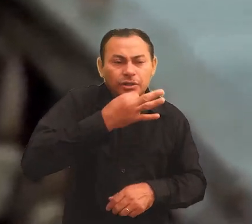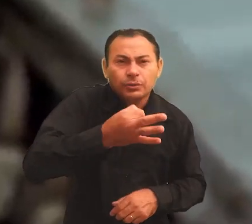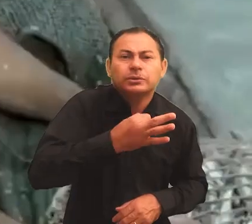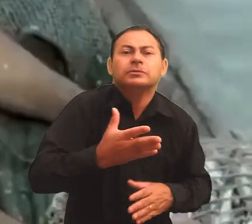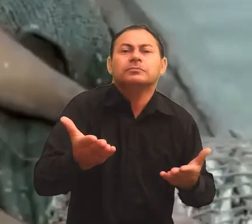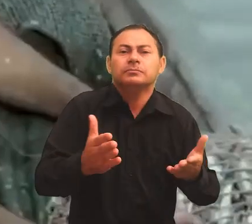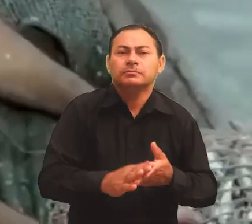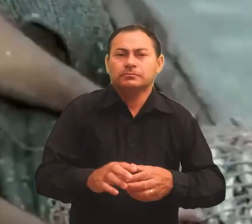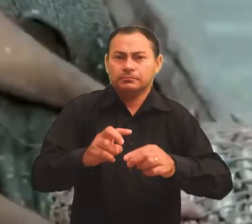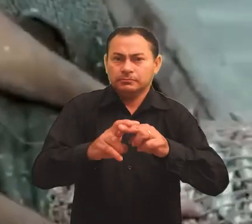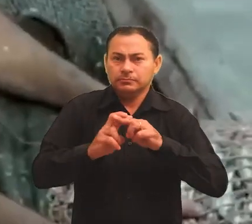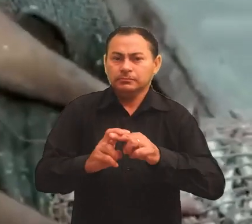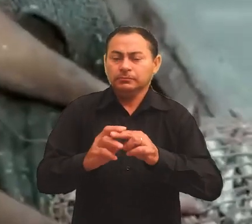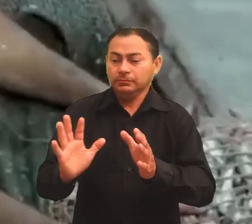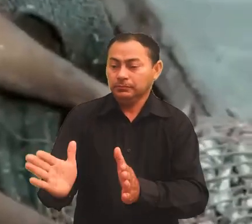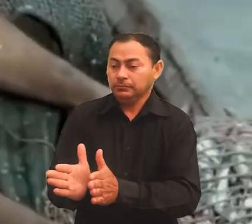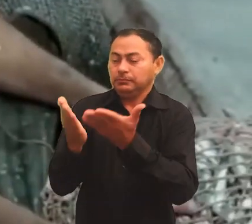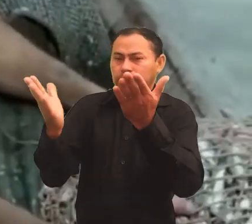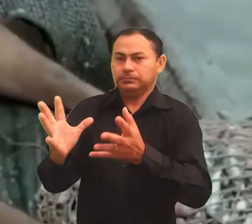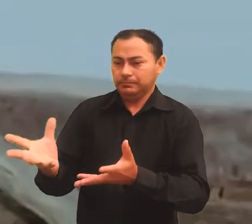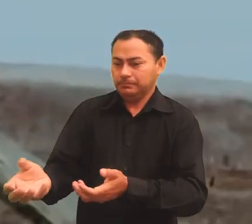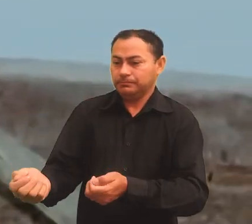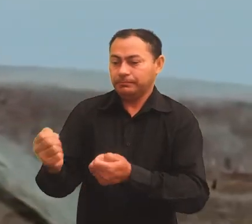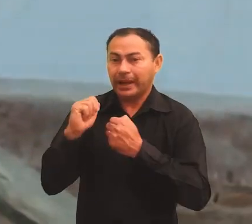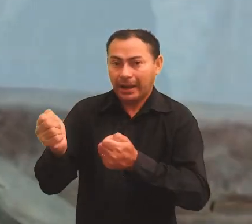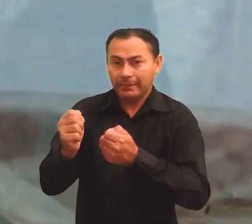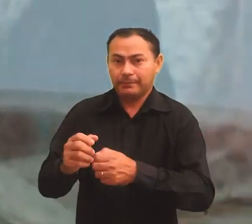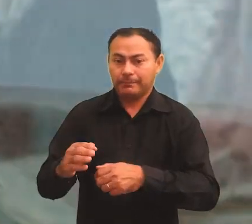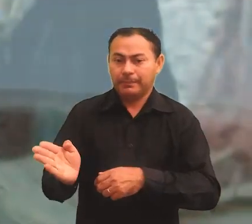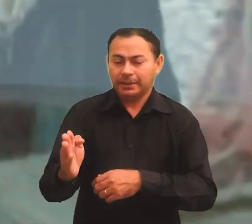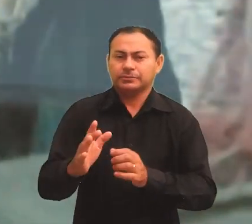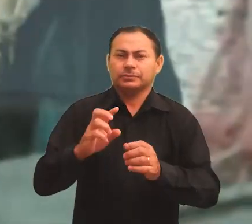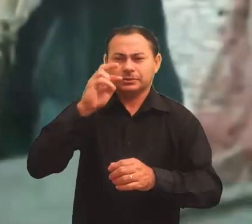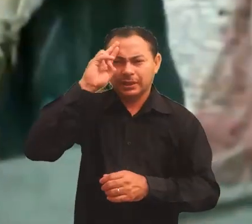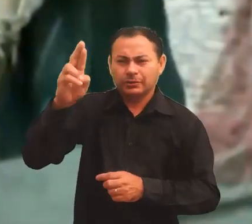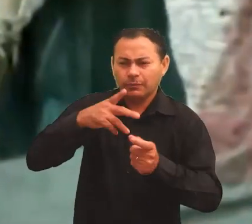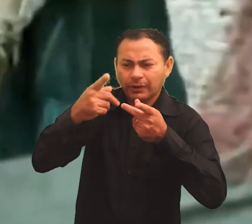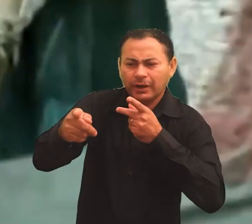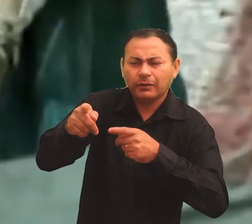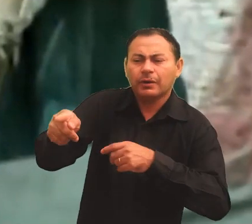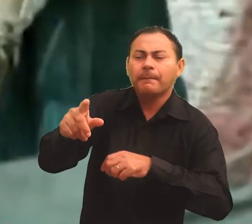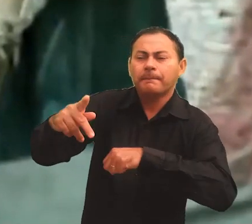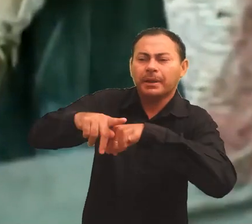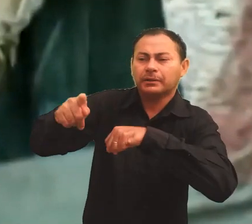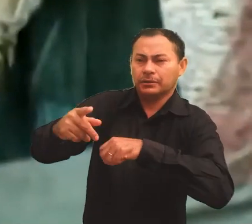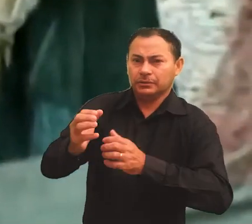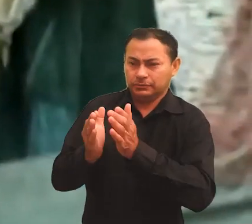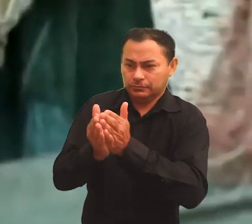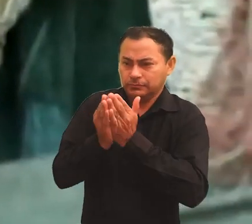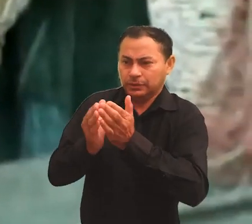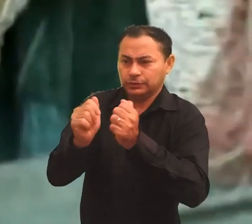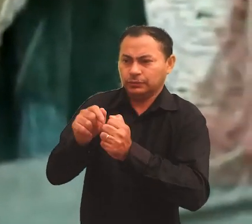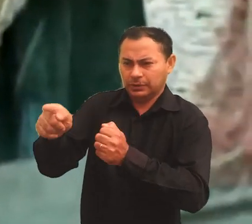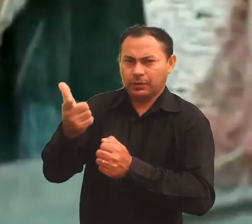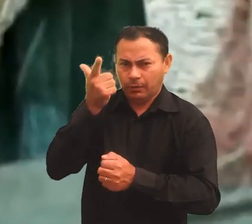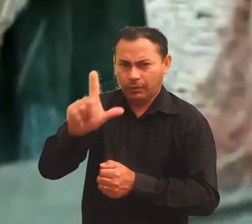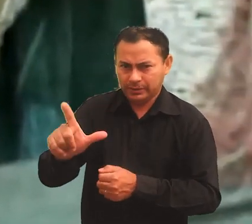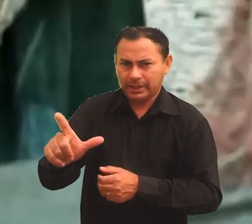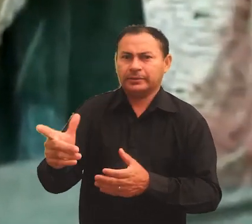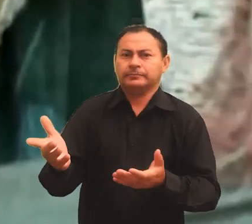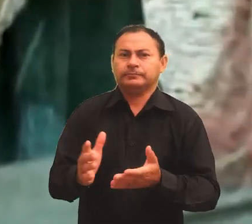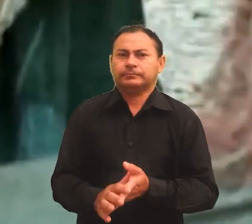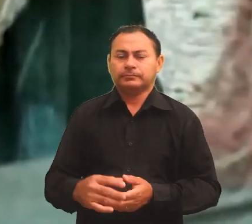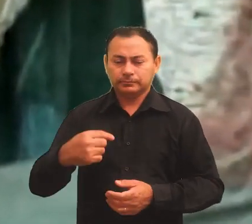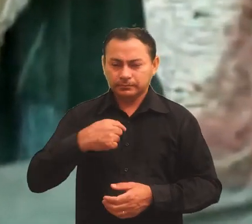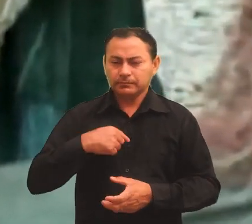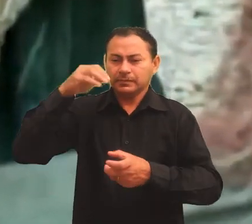hein? Creio que foi porque, através daquele milagre, o Senhor estava tentando dizer a Pedro: ei, Pedro, se eu estiver no barco com você, você